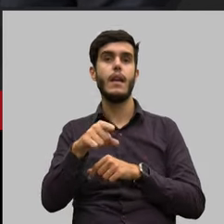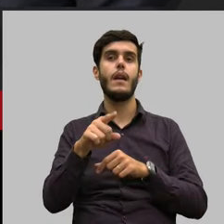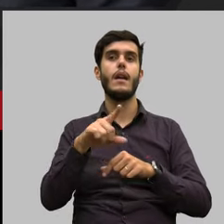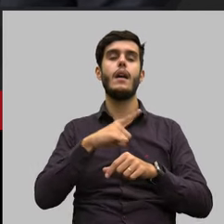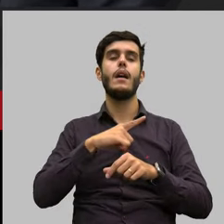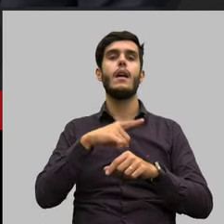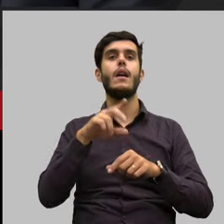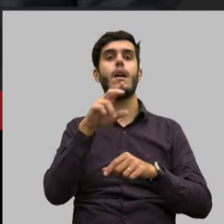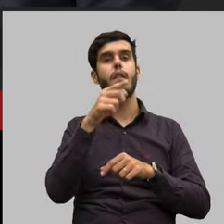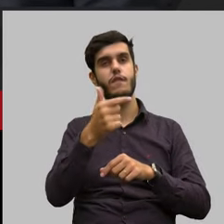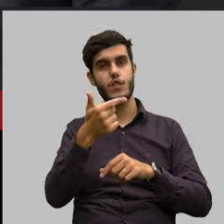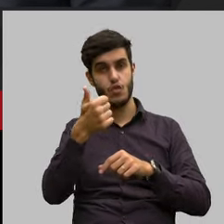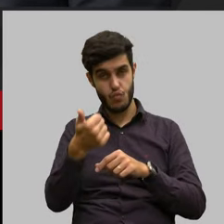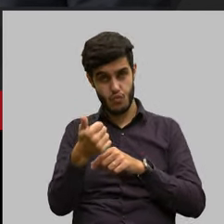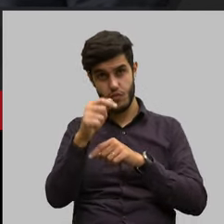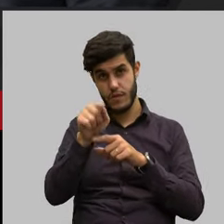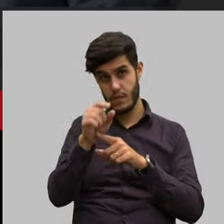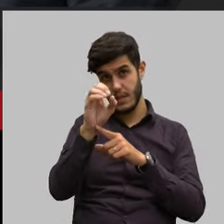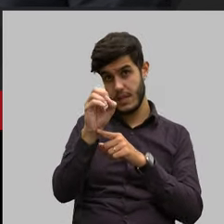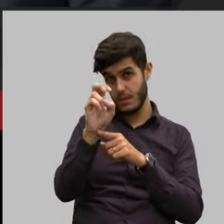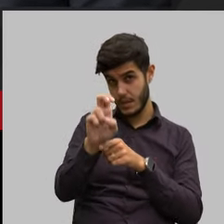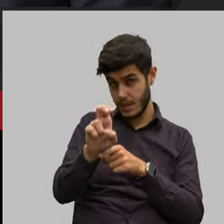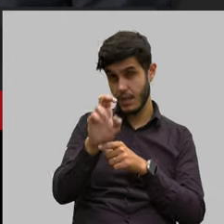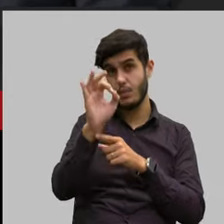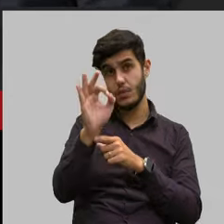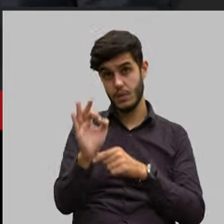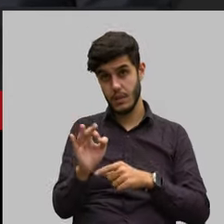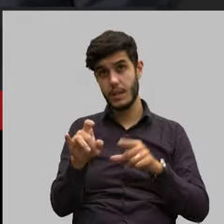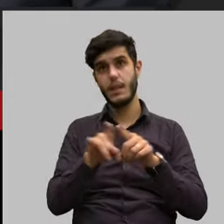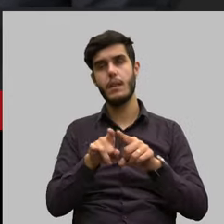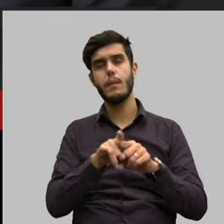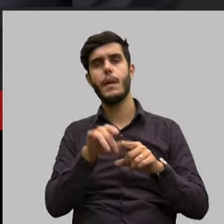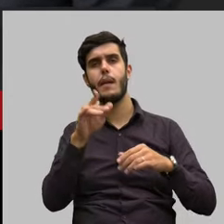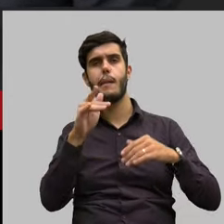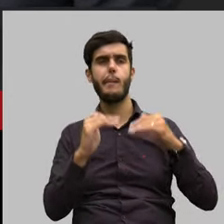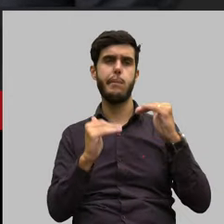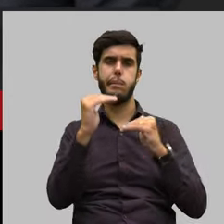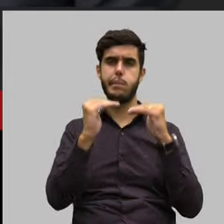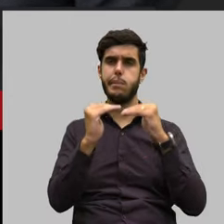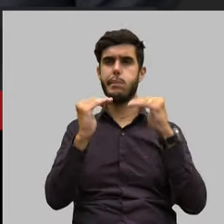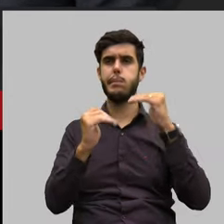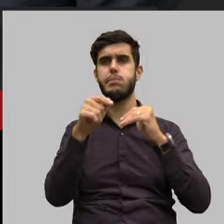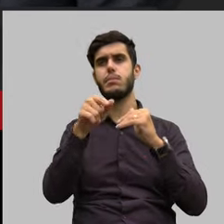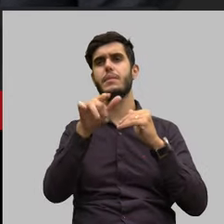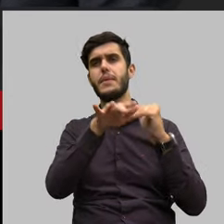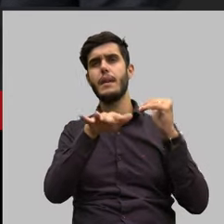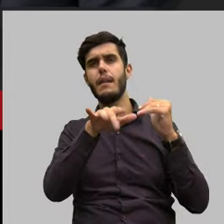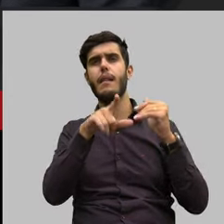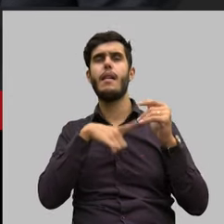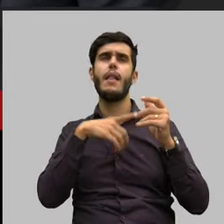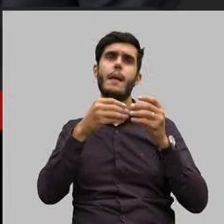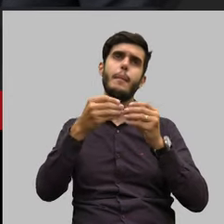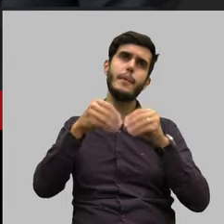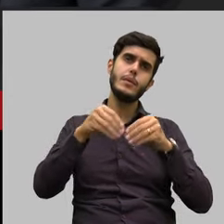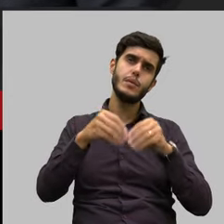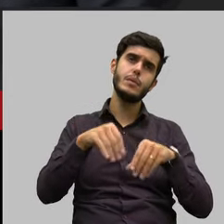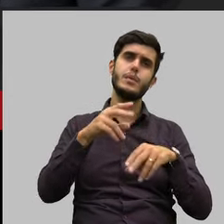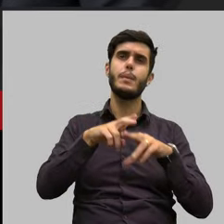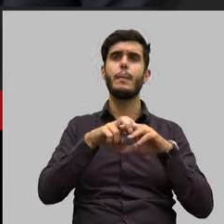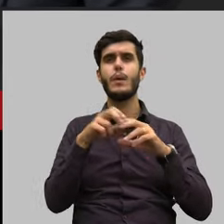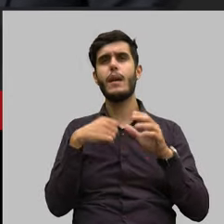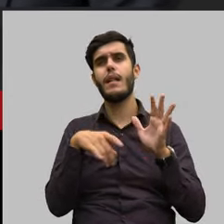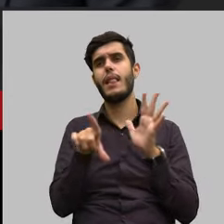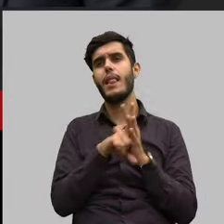21,05 por. tanto se trata de um índice sazonal eh que fica um pouco prejudicado por conta da lei orçamentária no